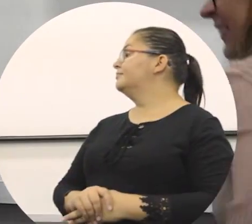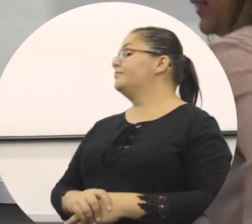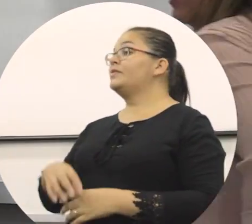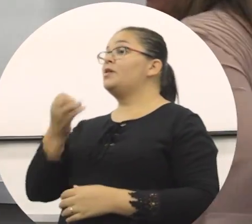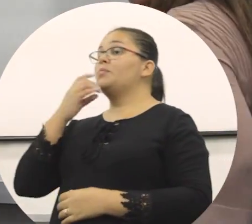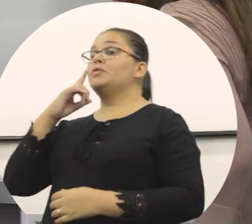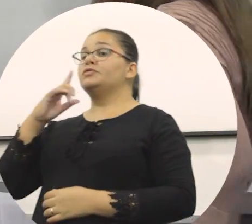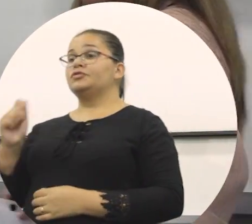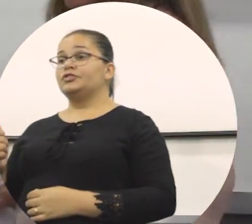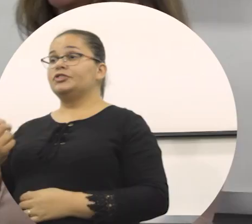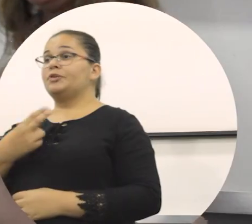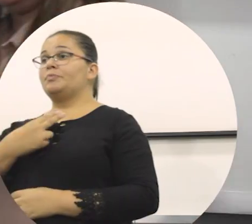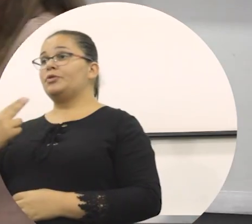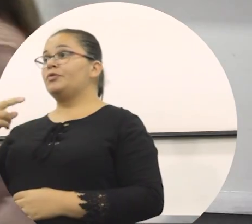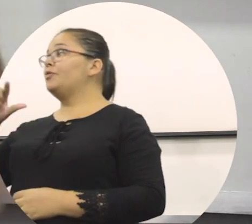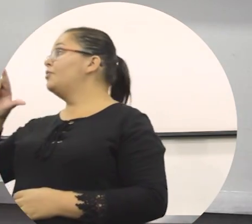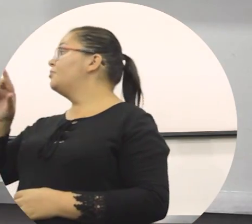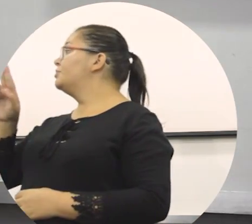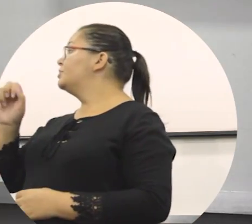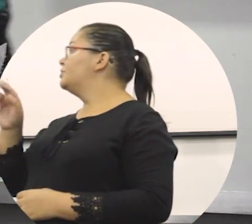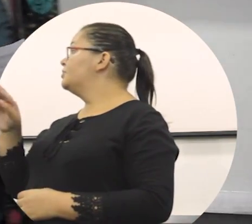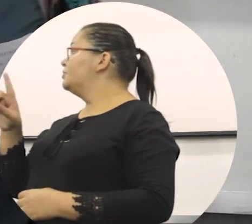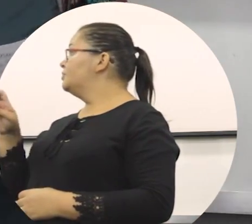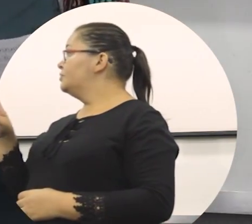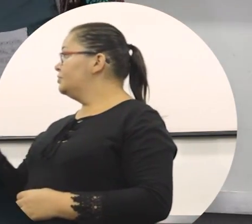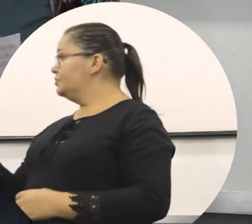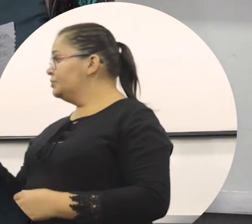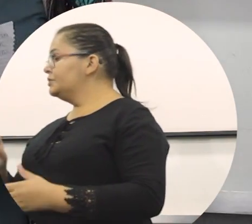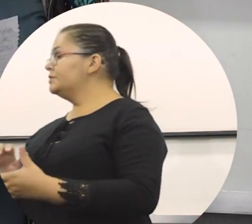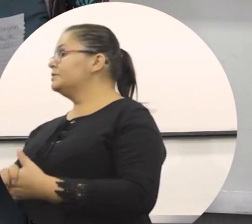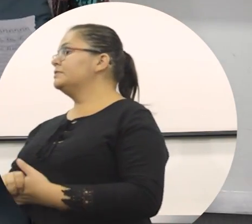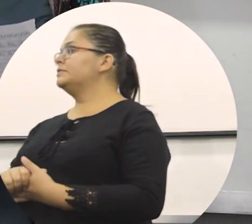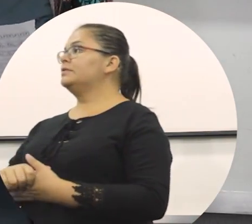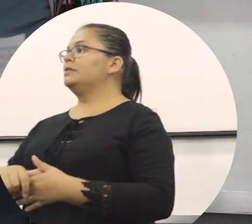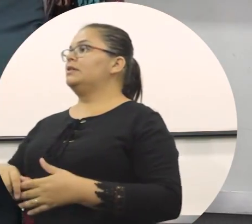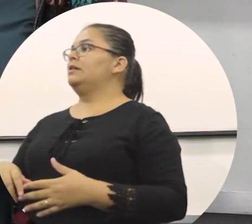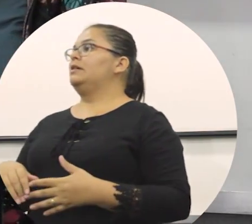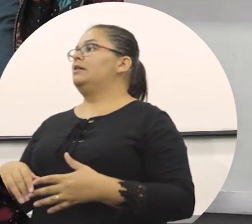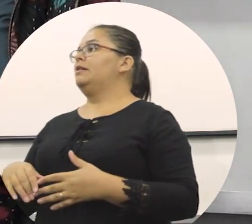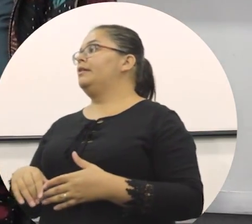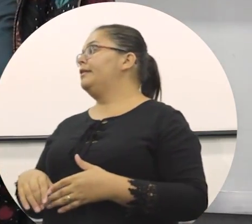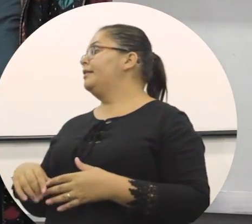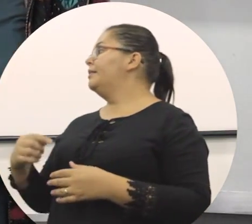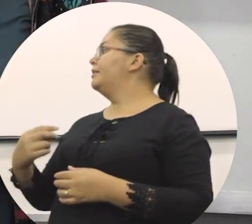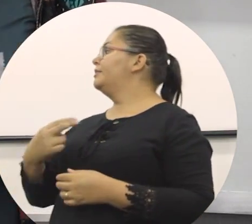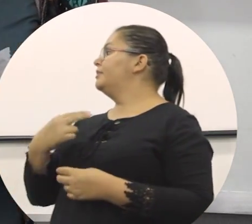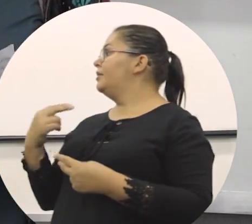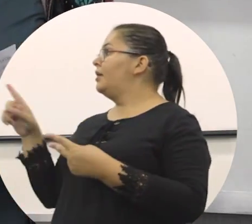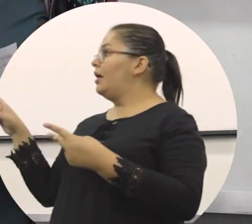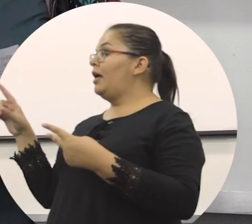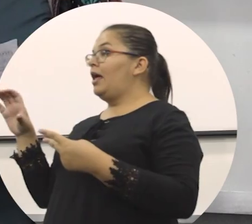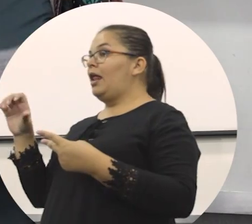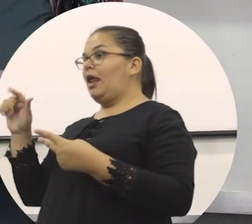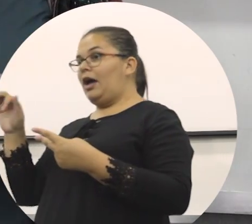Bom dia, eu sou a Lourdes, esse é o meu sinal. No meu grupo estou eu, Lourdes, Cláudia Romim,